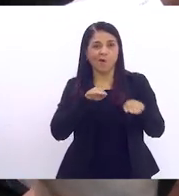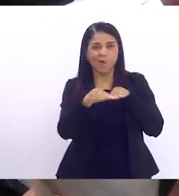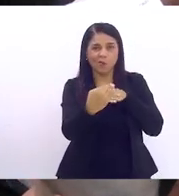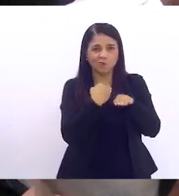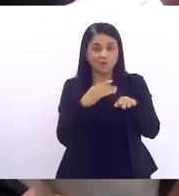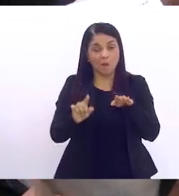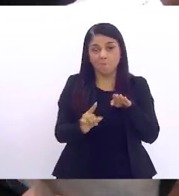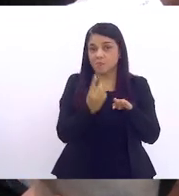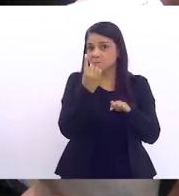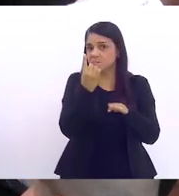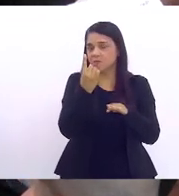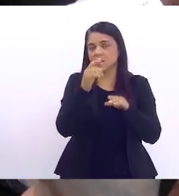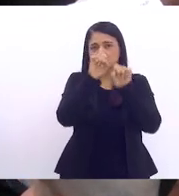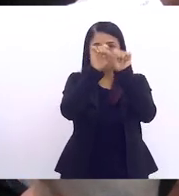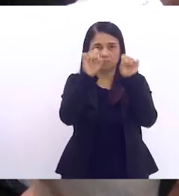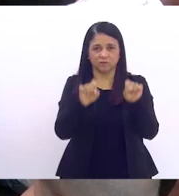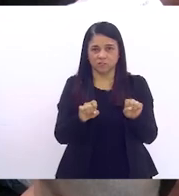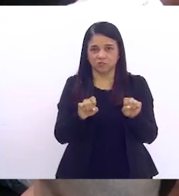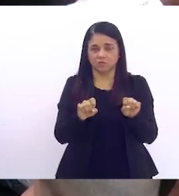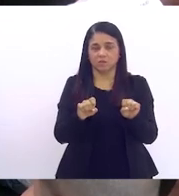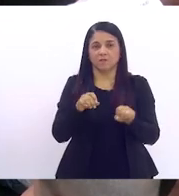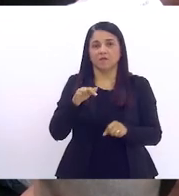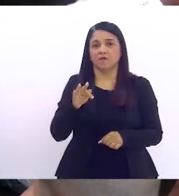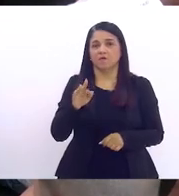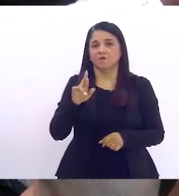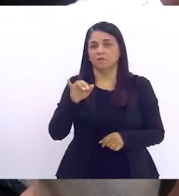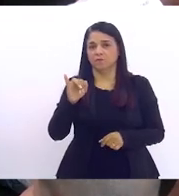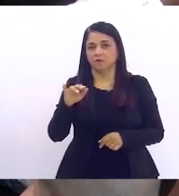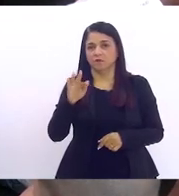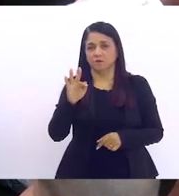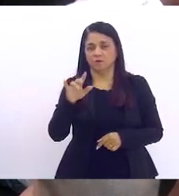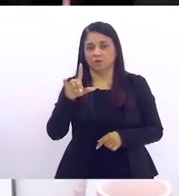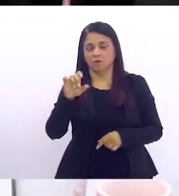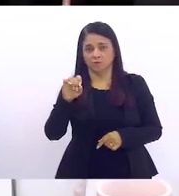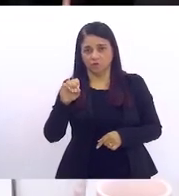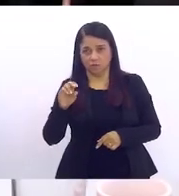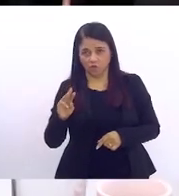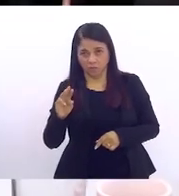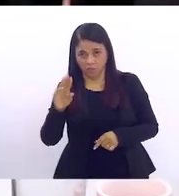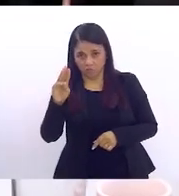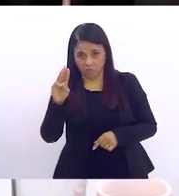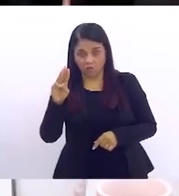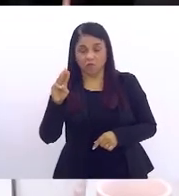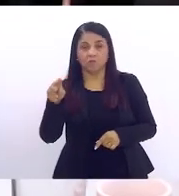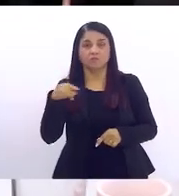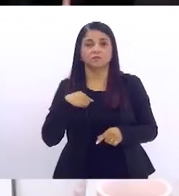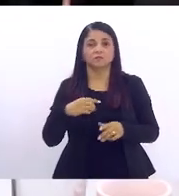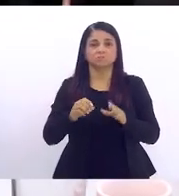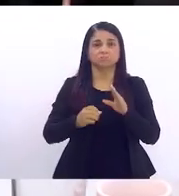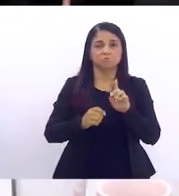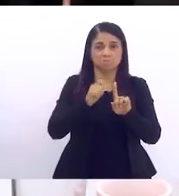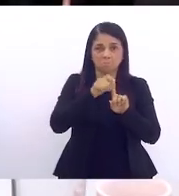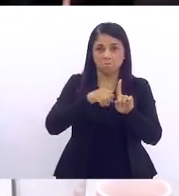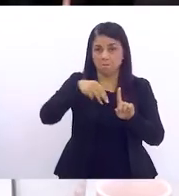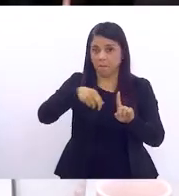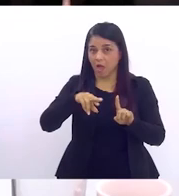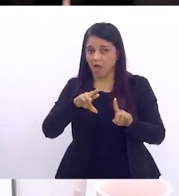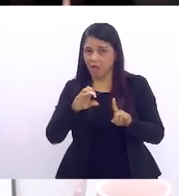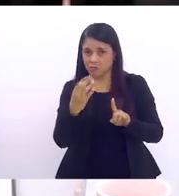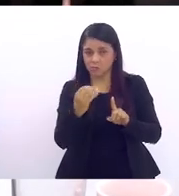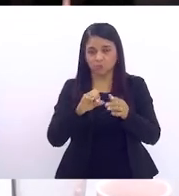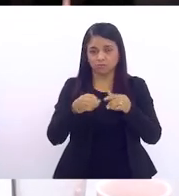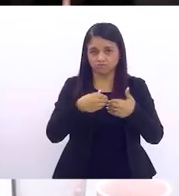com sistema free Flow inaugurada em março de 2023 eh temos três pontos de pedágio